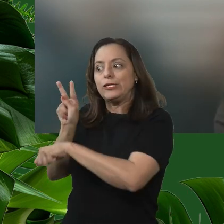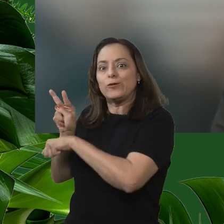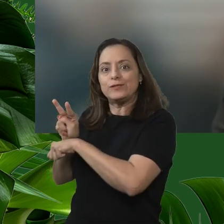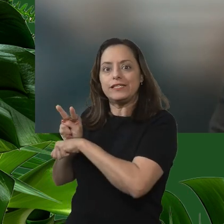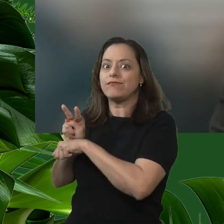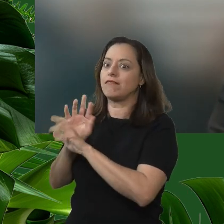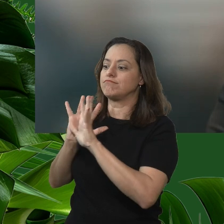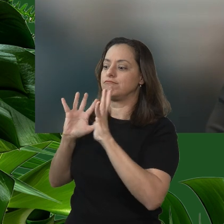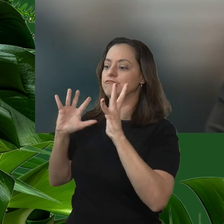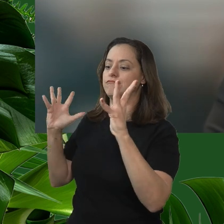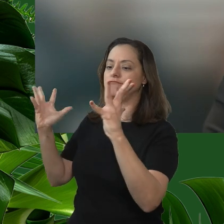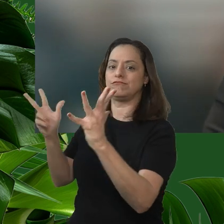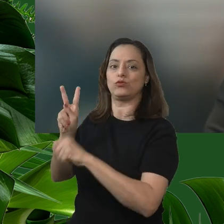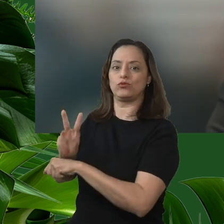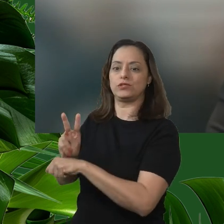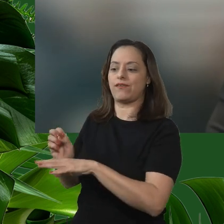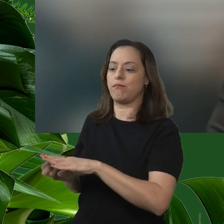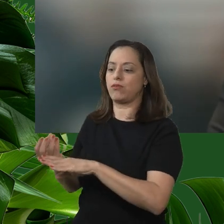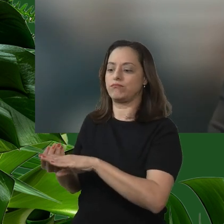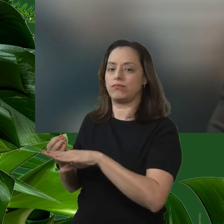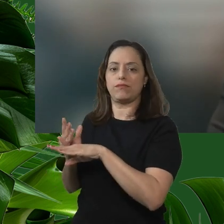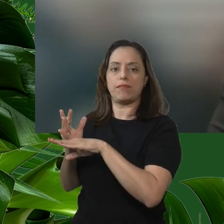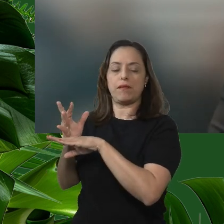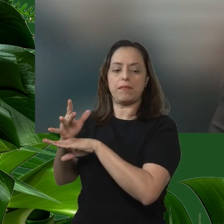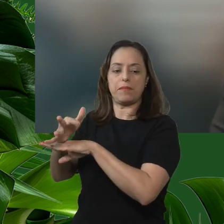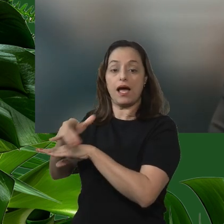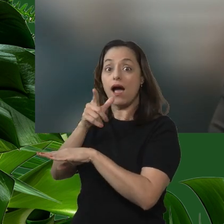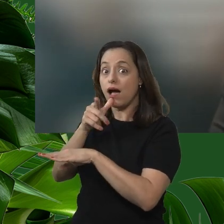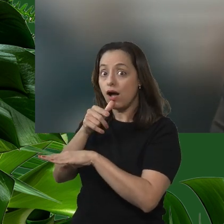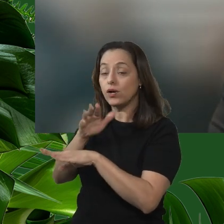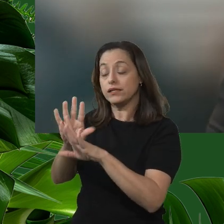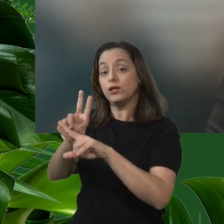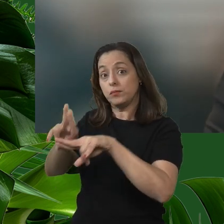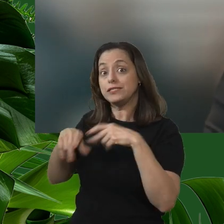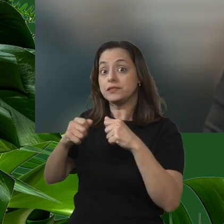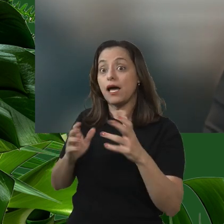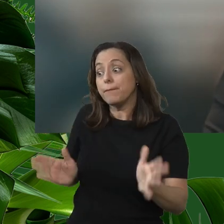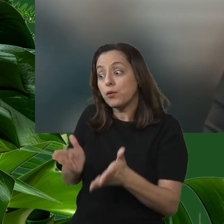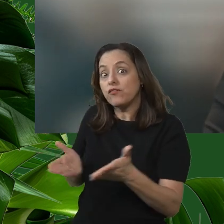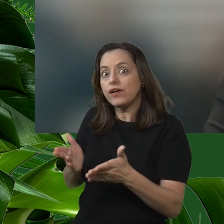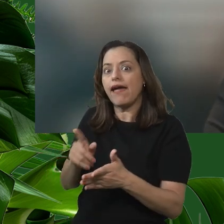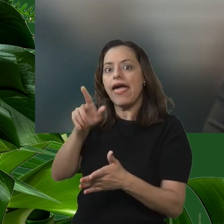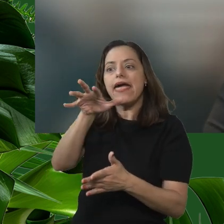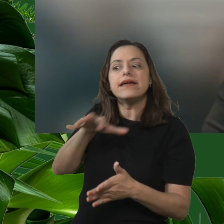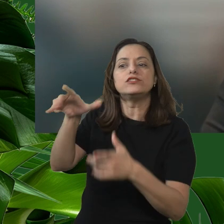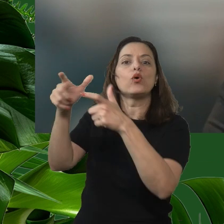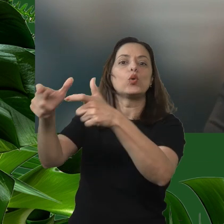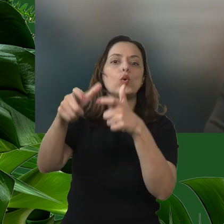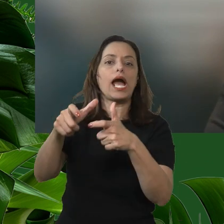Então, a gente também precisa promover ações relacionadas à conservação da natureza nesses ambientes.